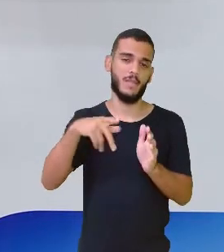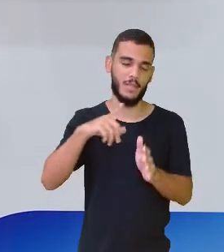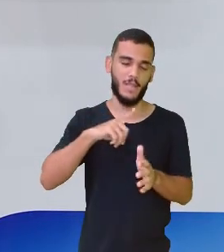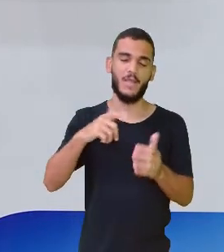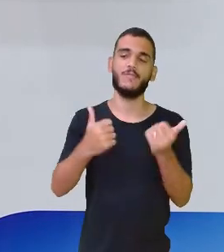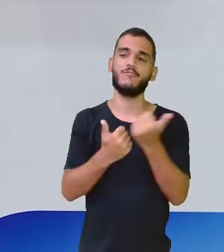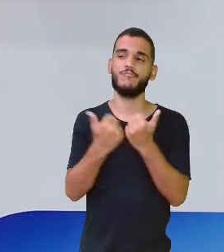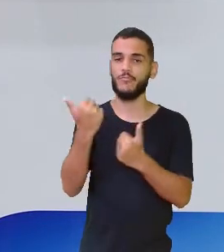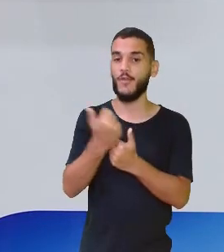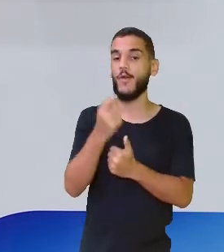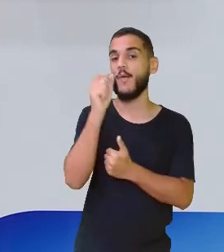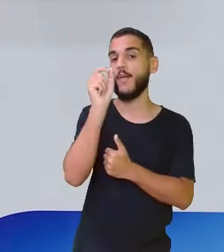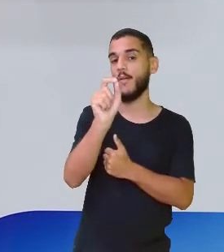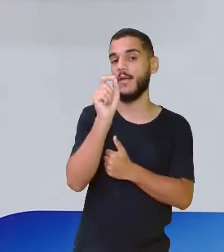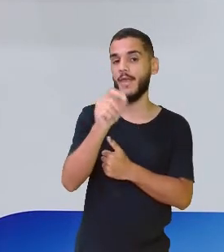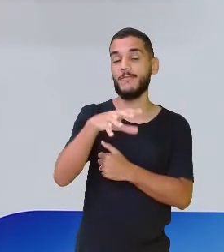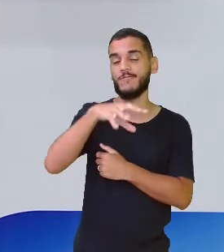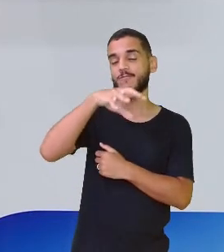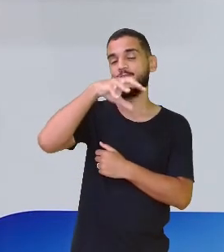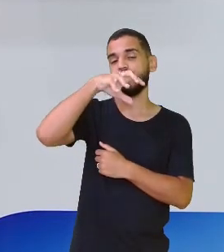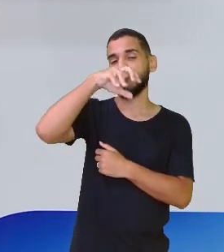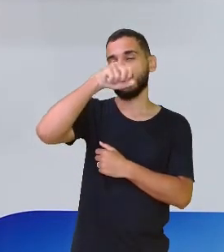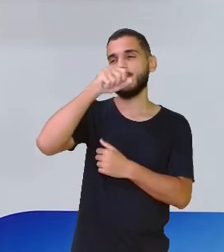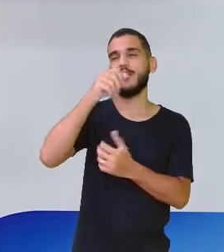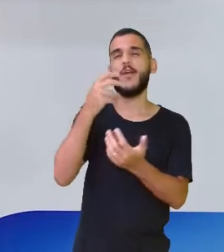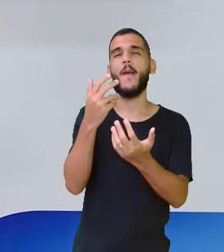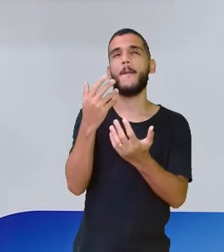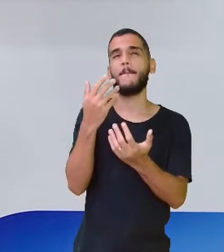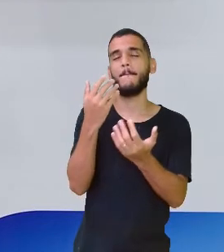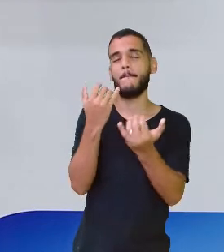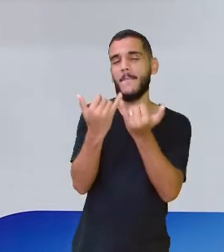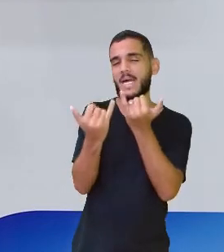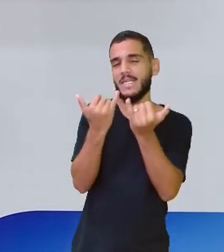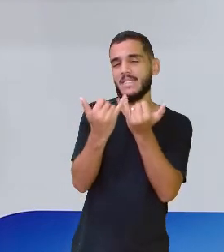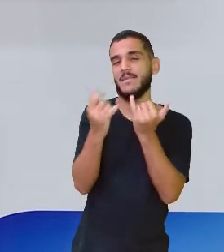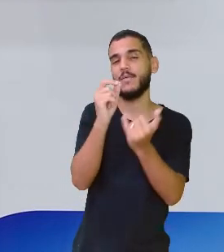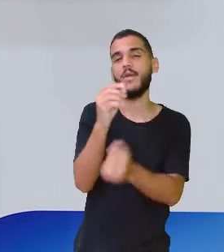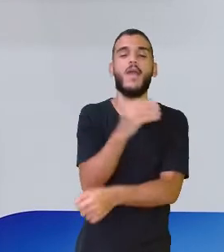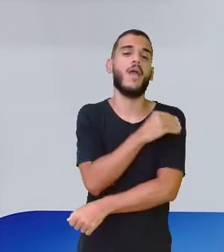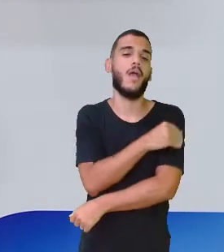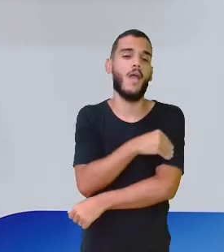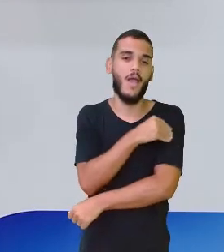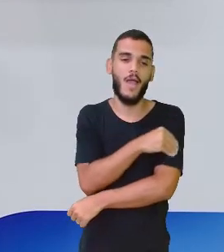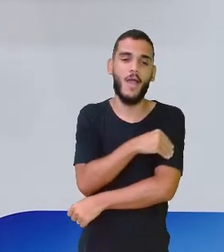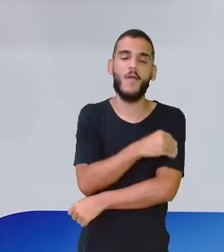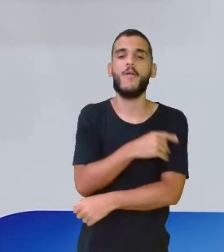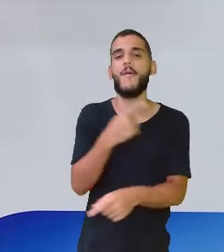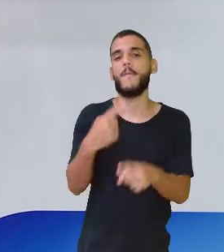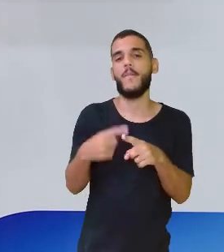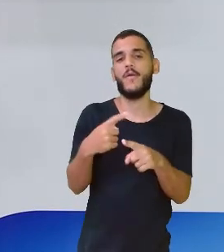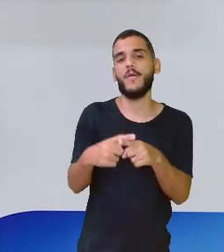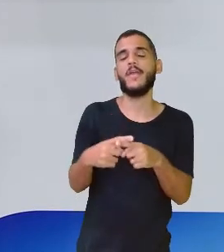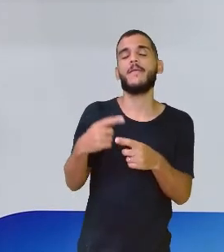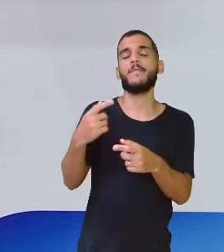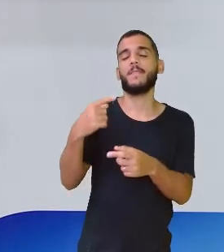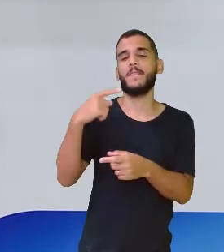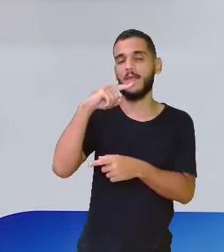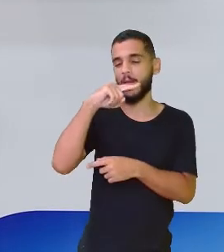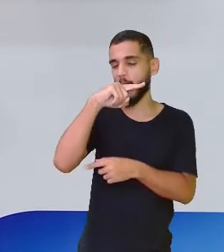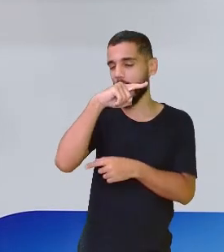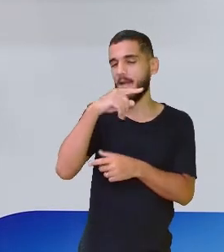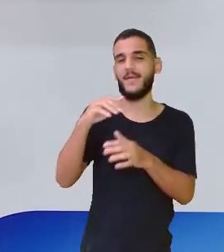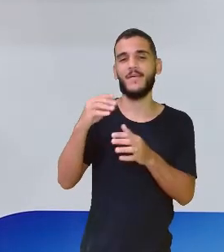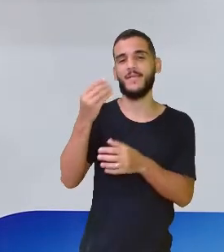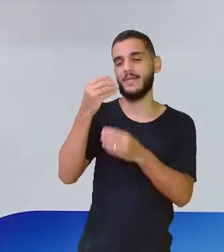lugar a um cheiro mais associado ao álcool, né? Porque aqueles bagaços de cana vão sendo, eles